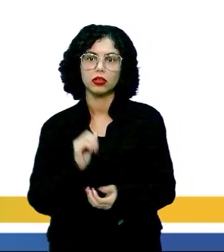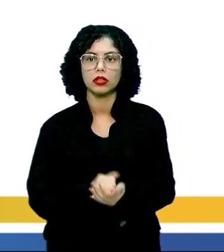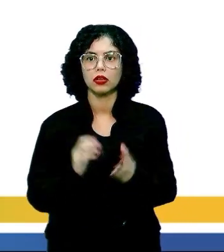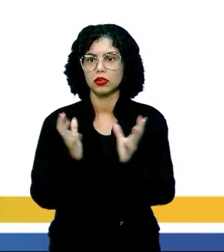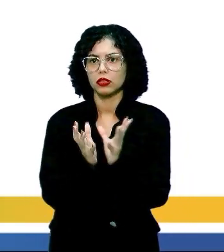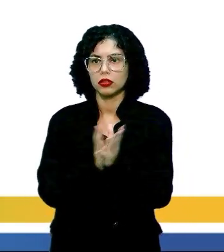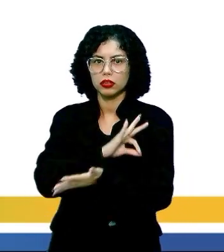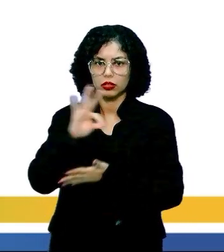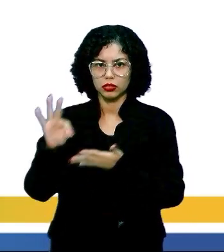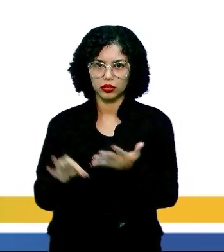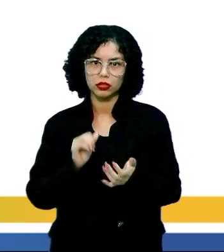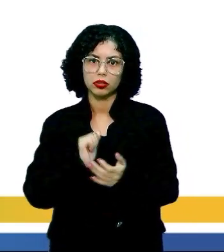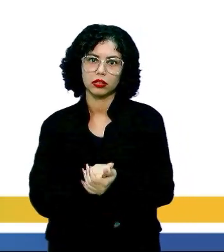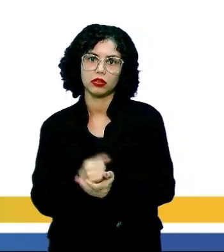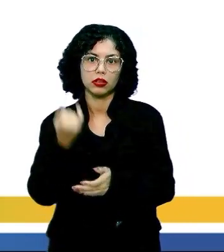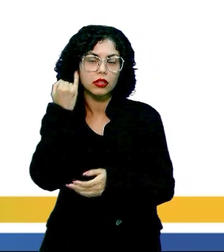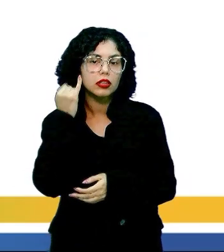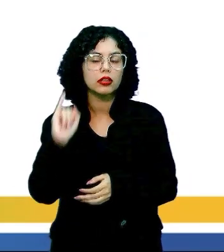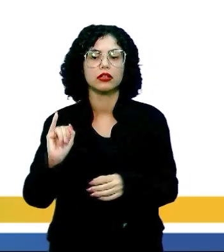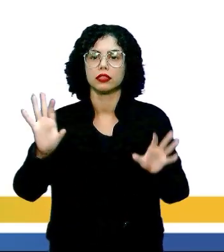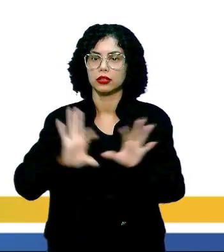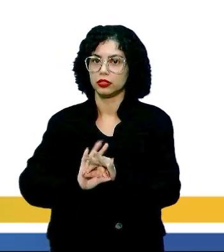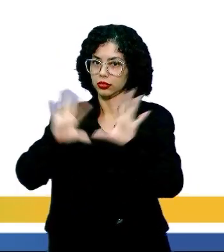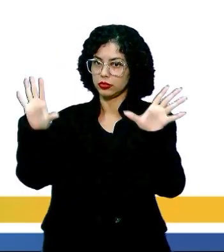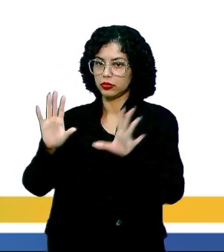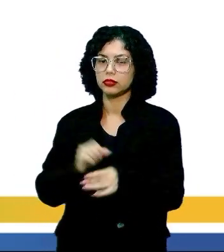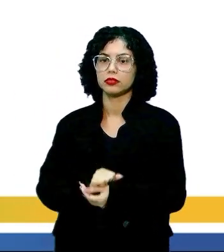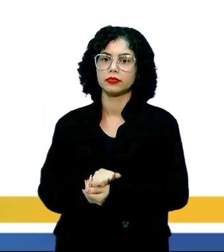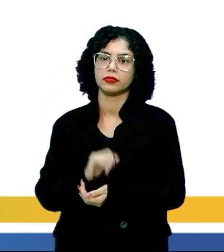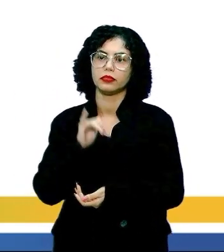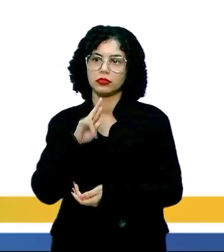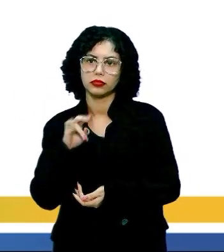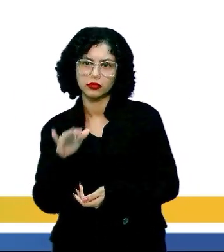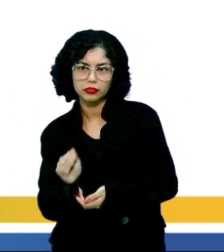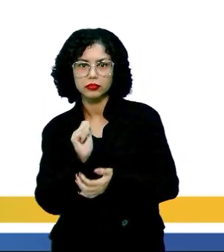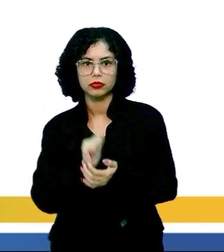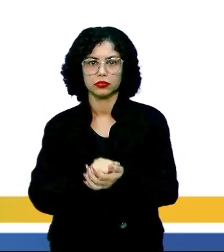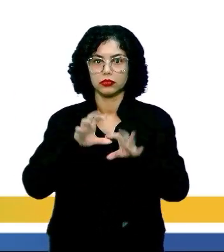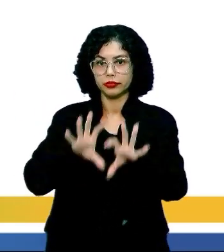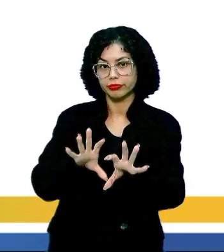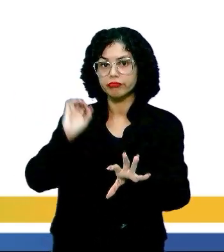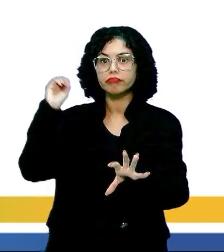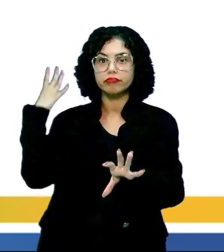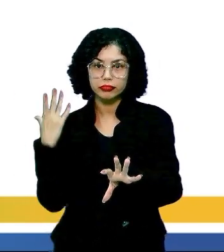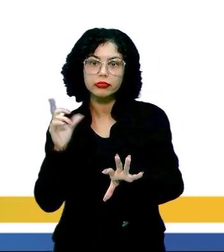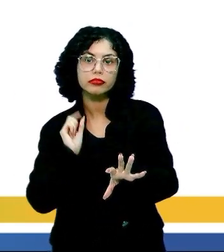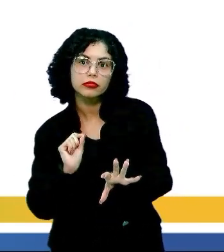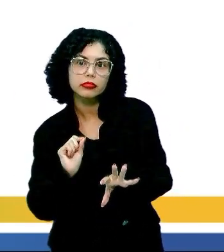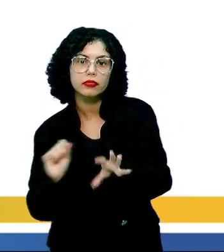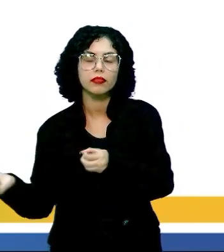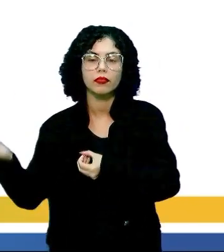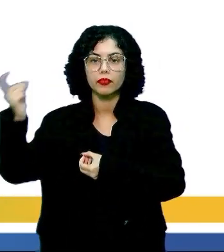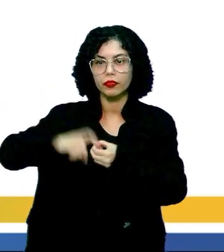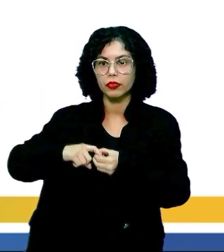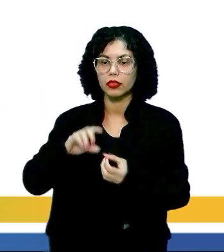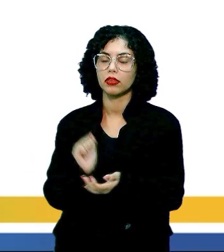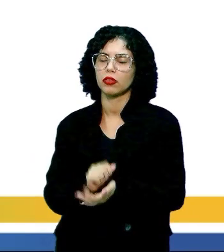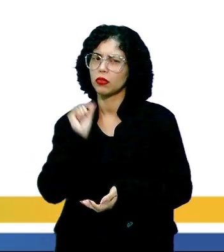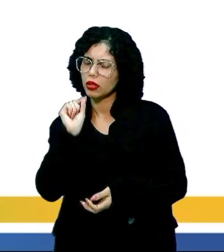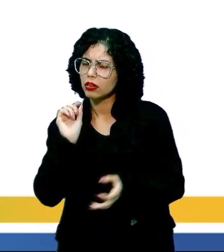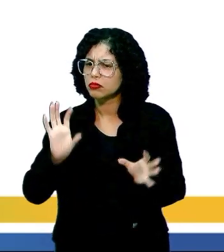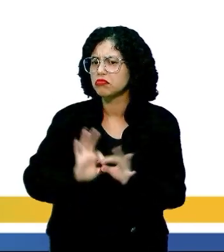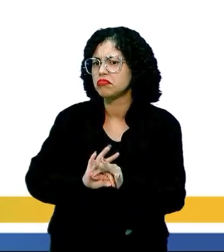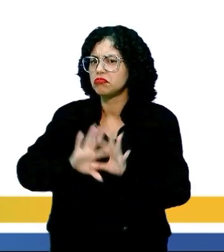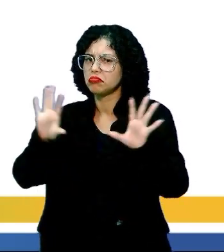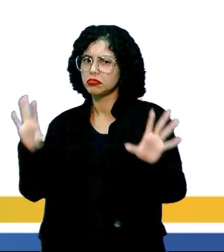passam por um conjunto de elementos que tornam a ideia de ser livre quase intangível dessa forma resta nos indagar